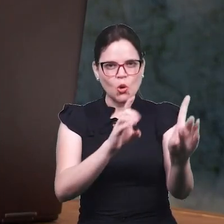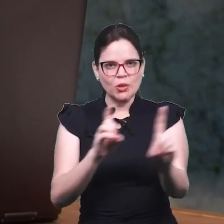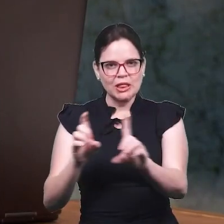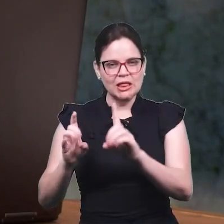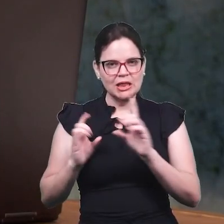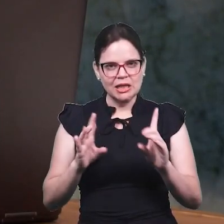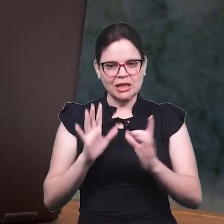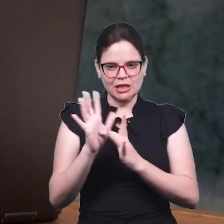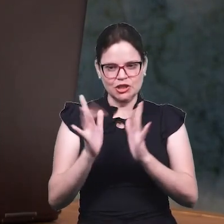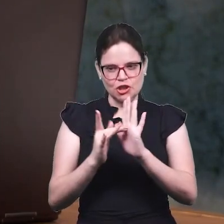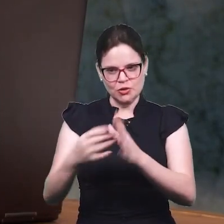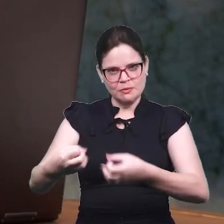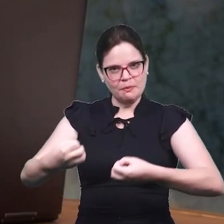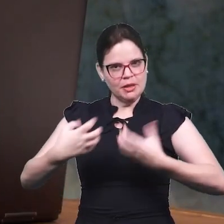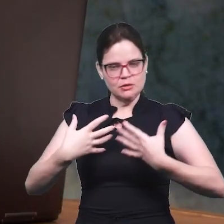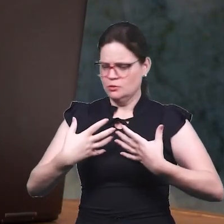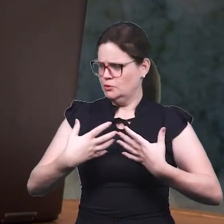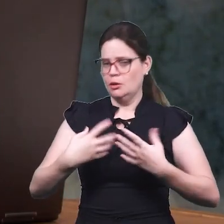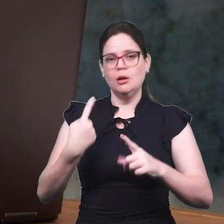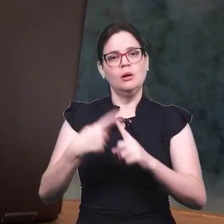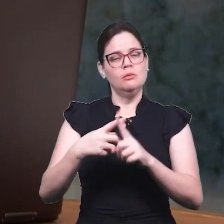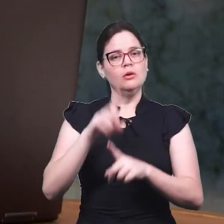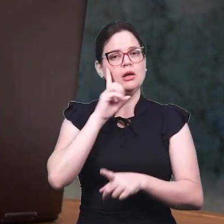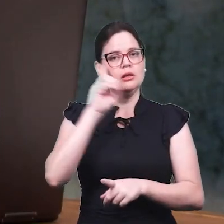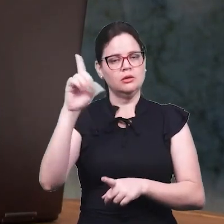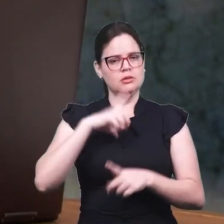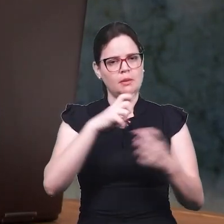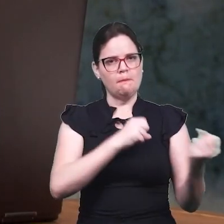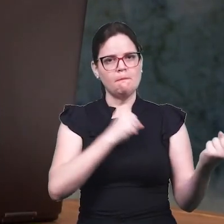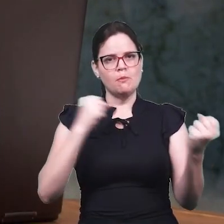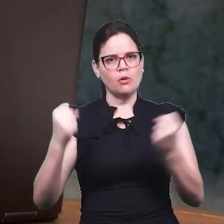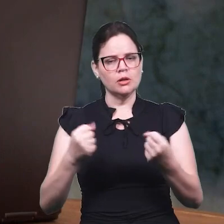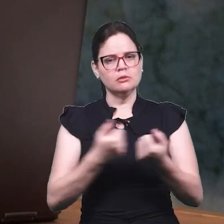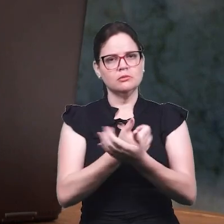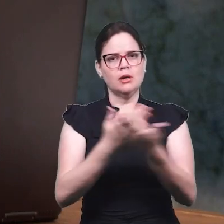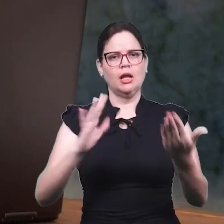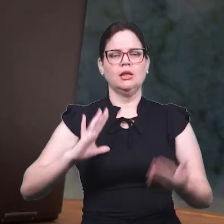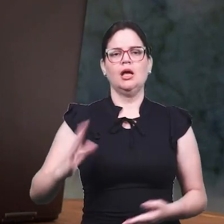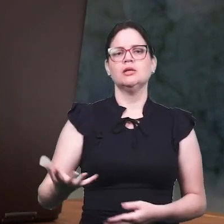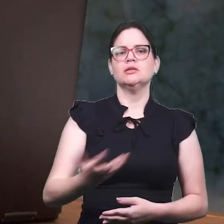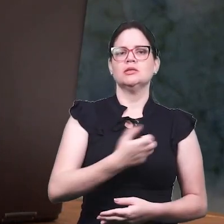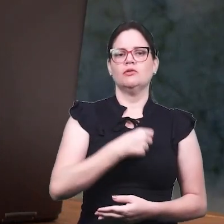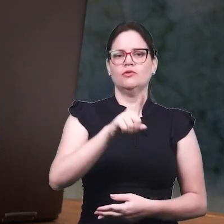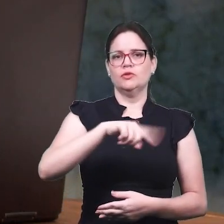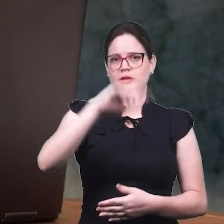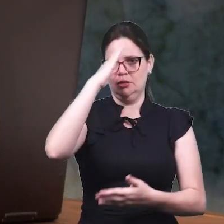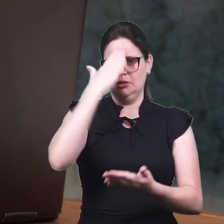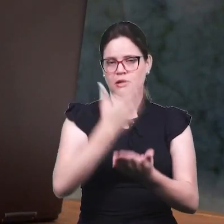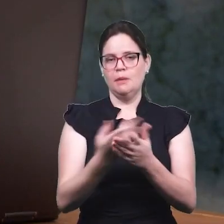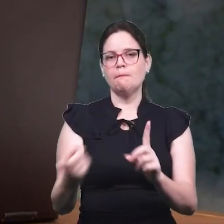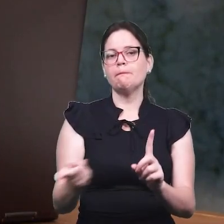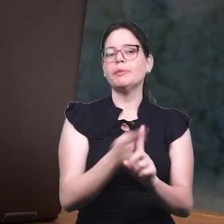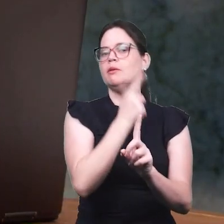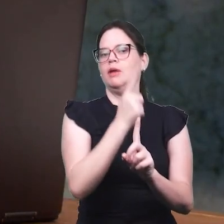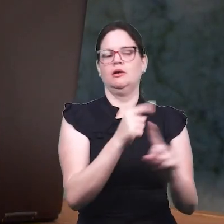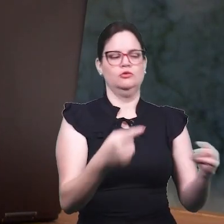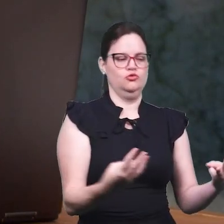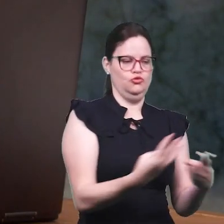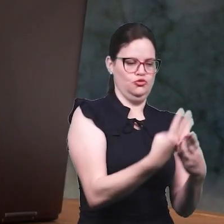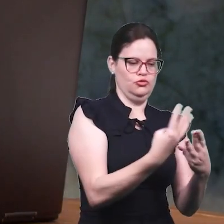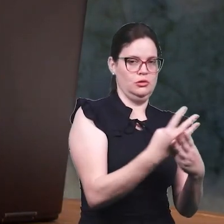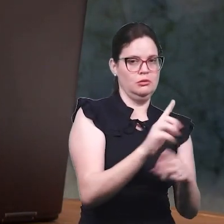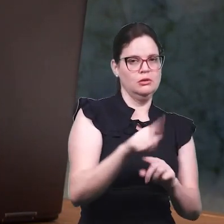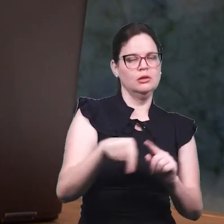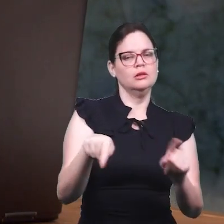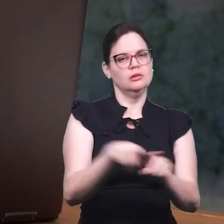do evangelho de Cristo, pois é o poder de Deus para a salvação de todo aquele que crê, primeiro do judeu e